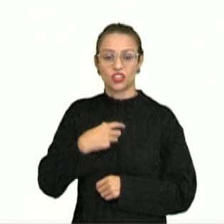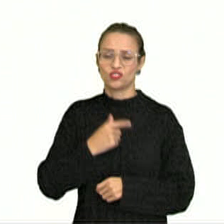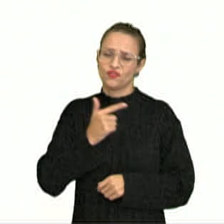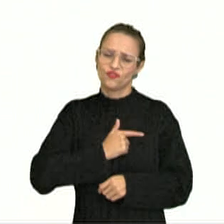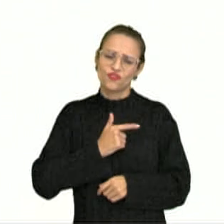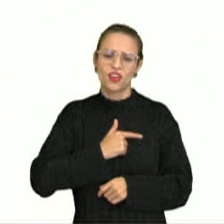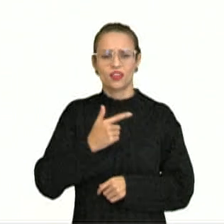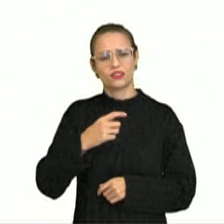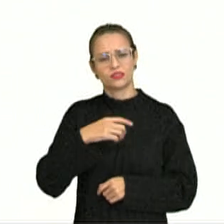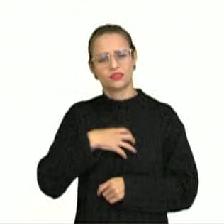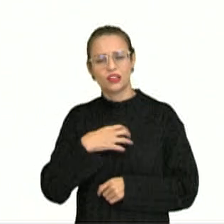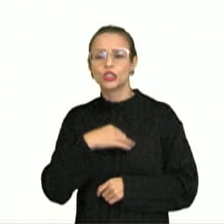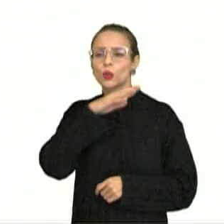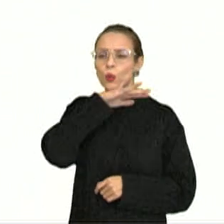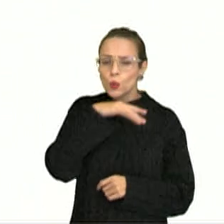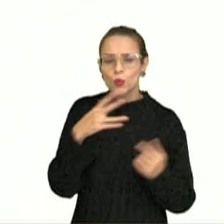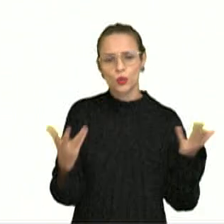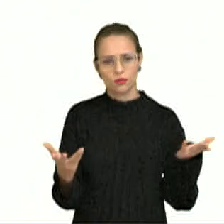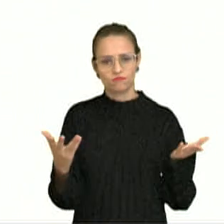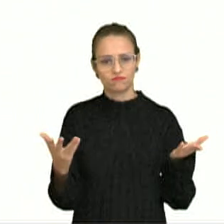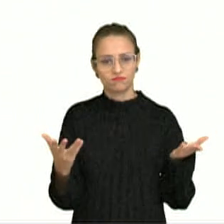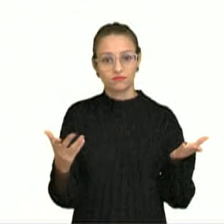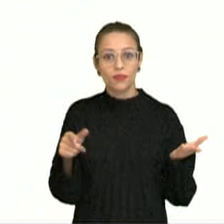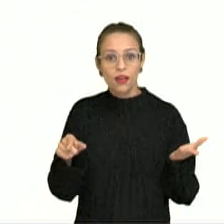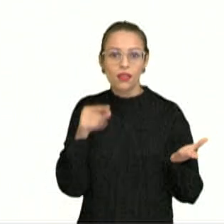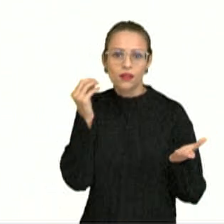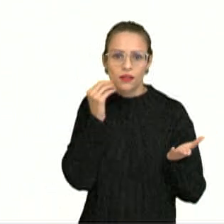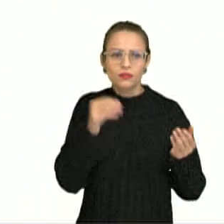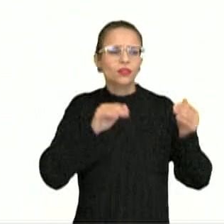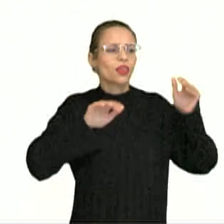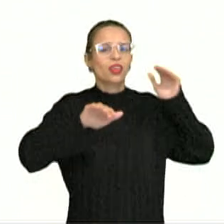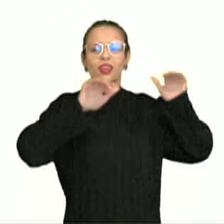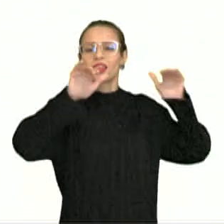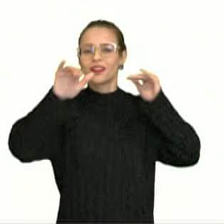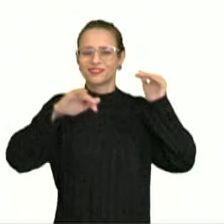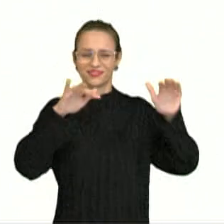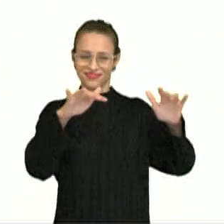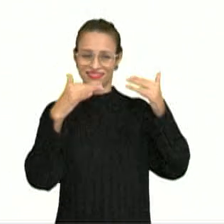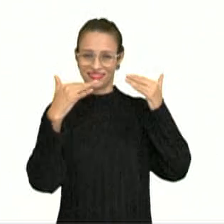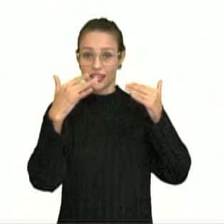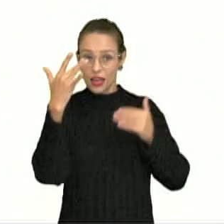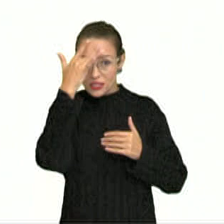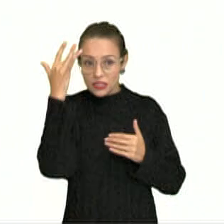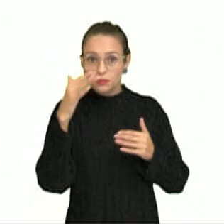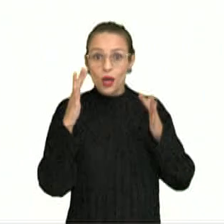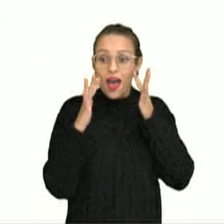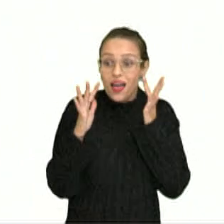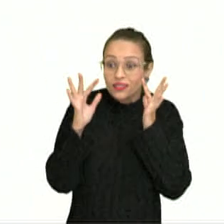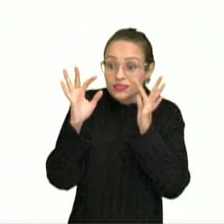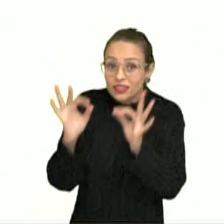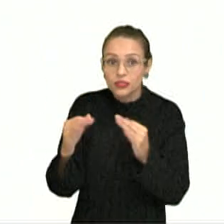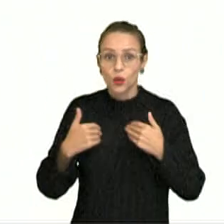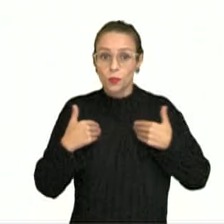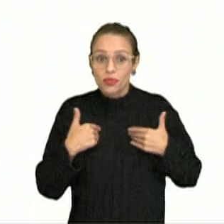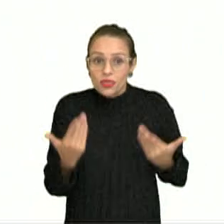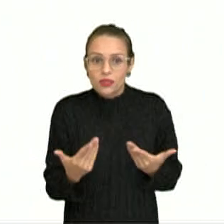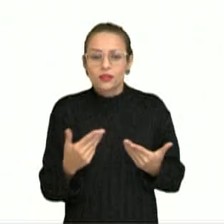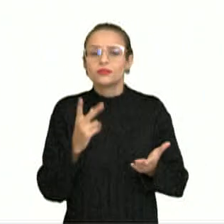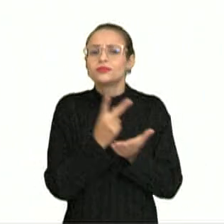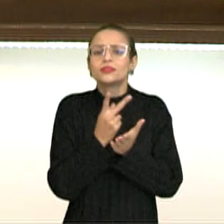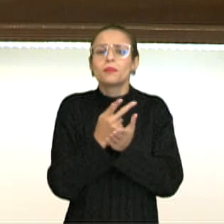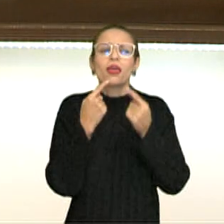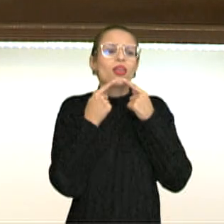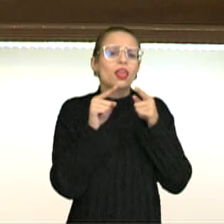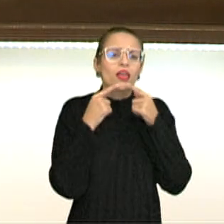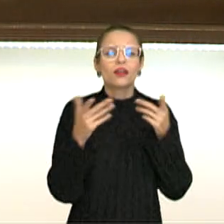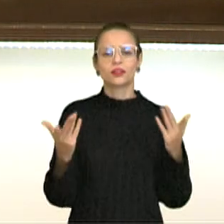feia, se acha ruim. E aí, para chamar a atenção dos outros, para fazer com que os outros prestem atenção em mim, eu tô sempre